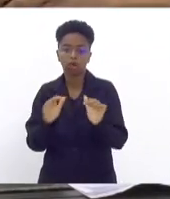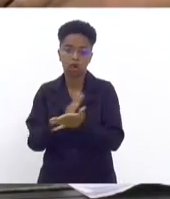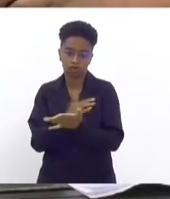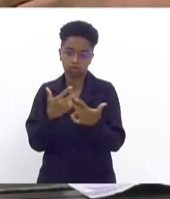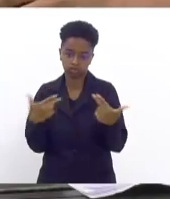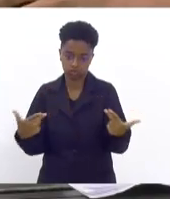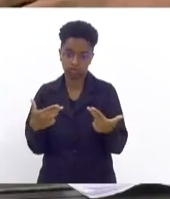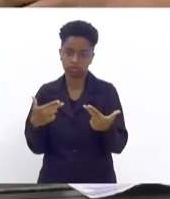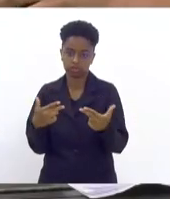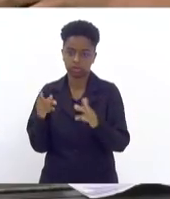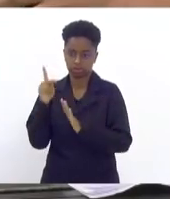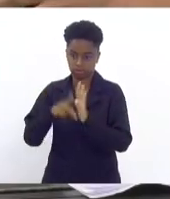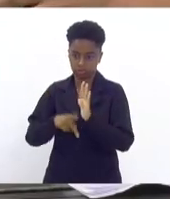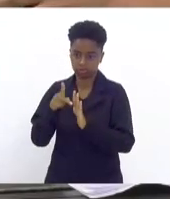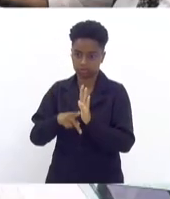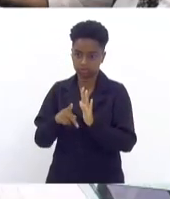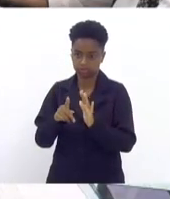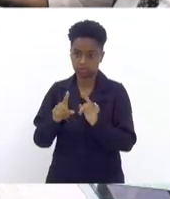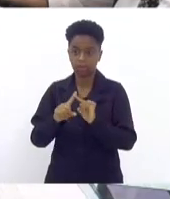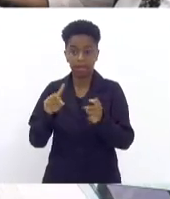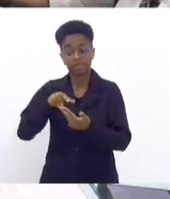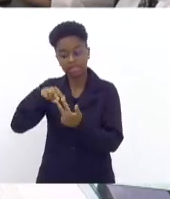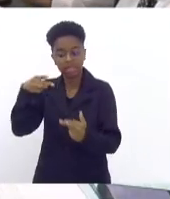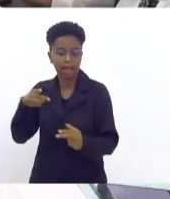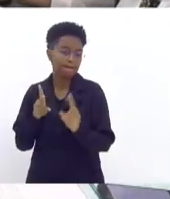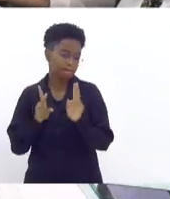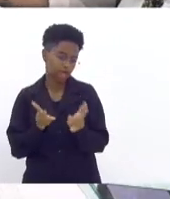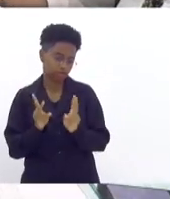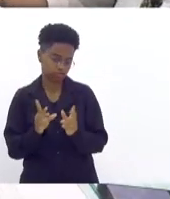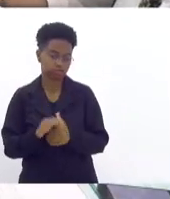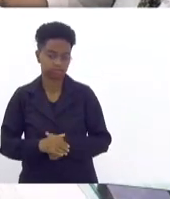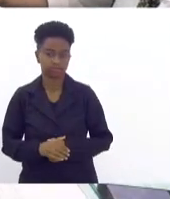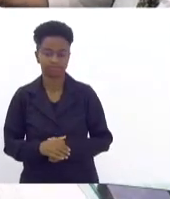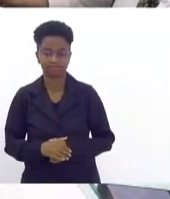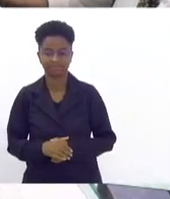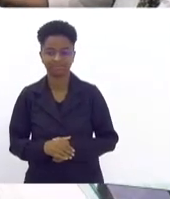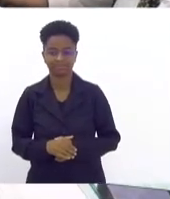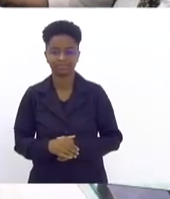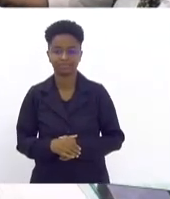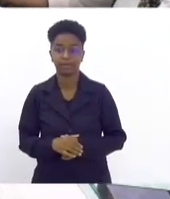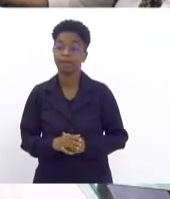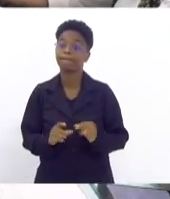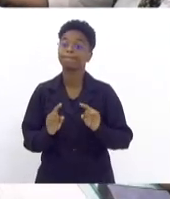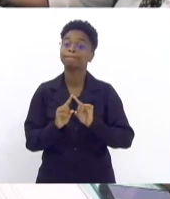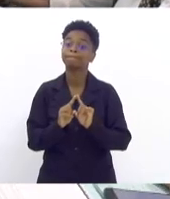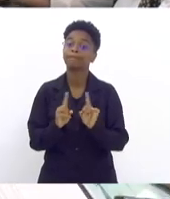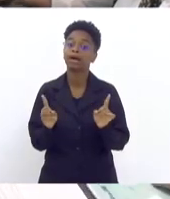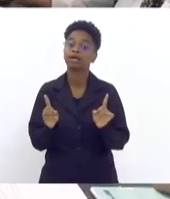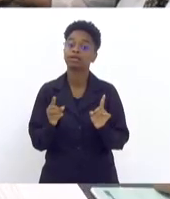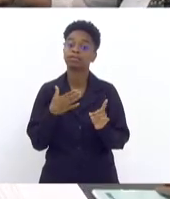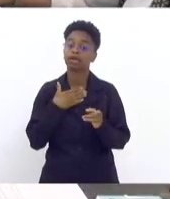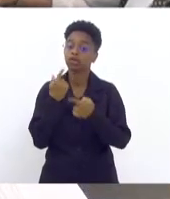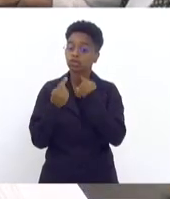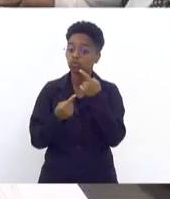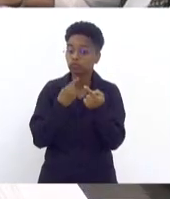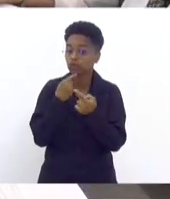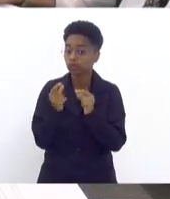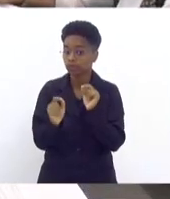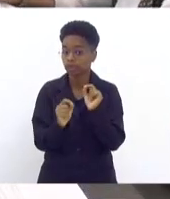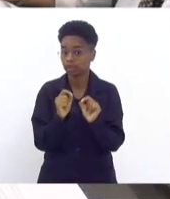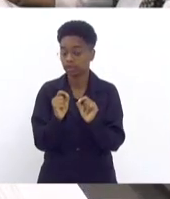então, original do irmão. O DNA é semelhante. É, o DNA é o mesmo. Então, a minha dúvida aí, eu ponho à discussão de Vossa Excelência,